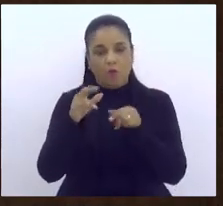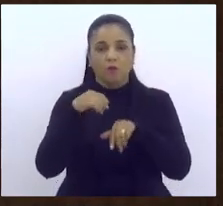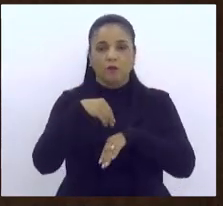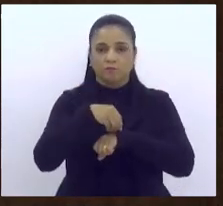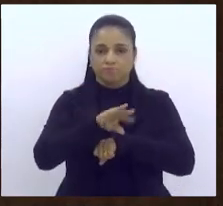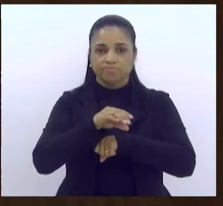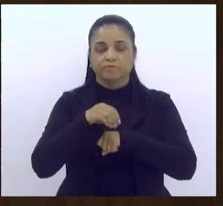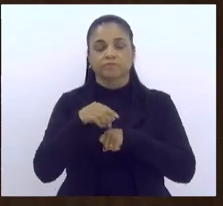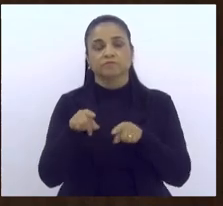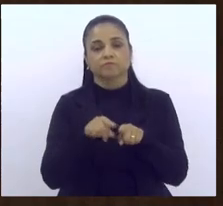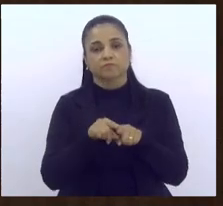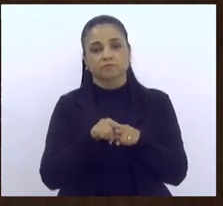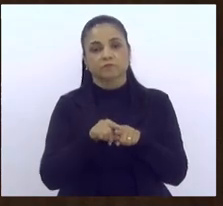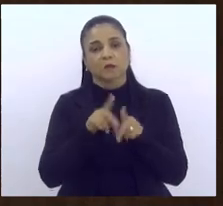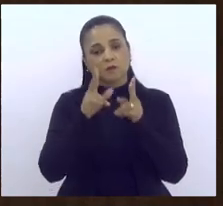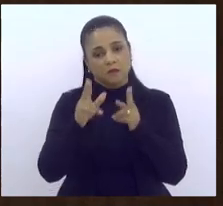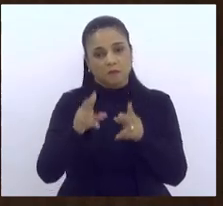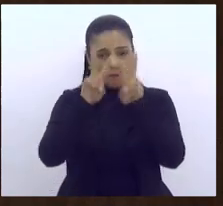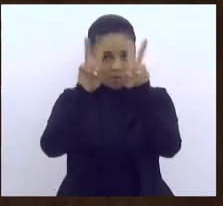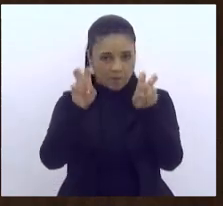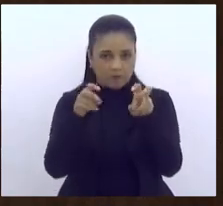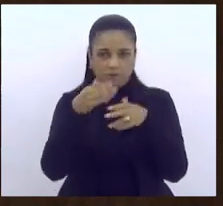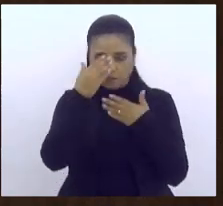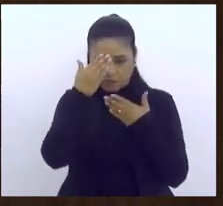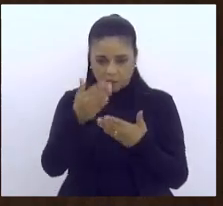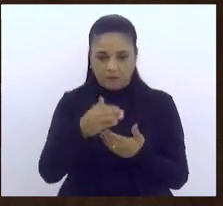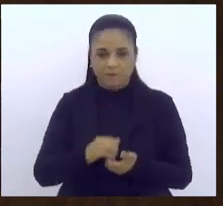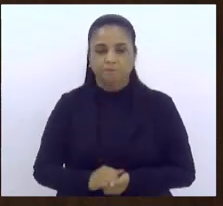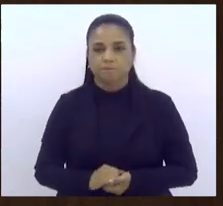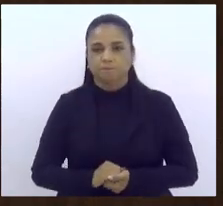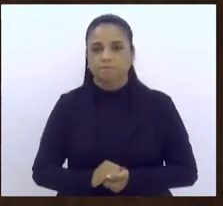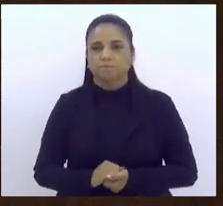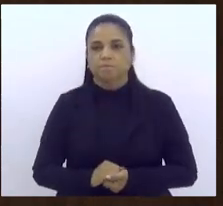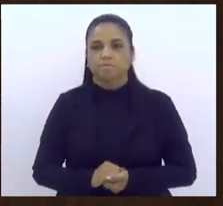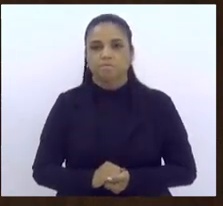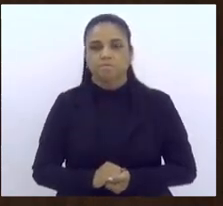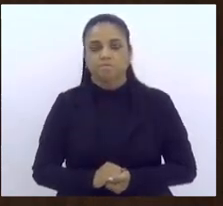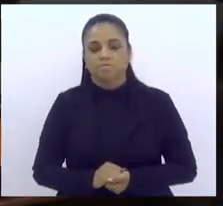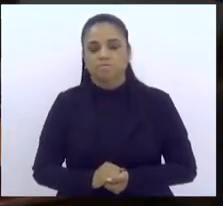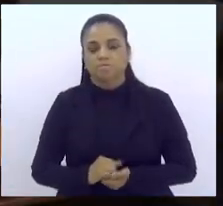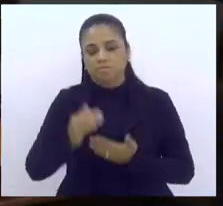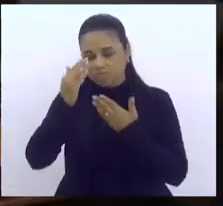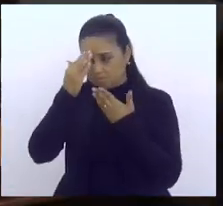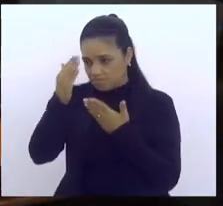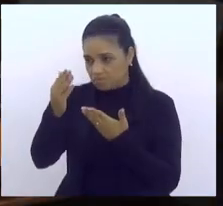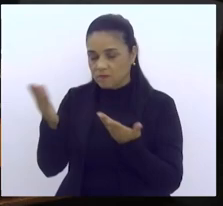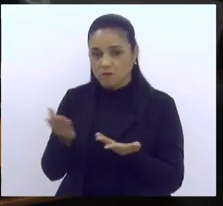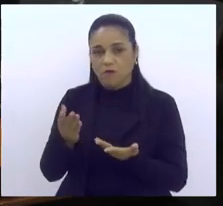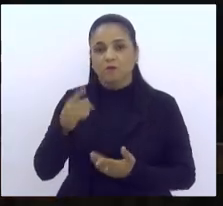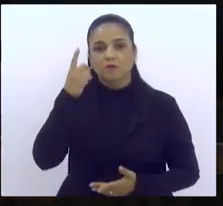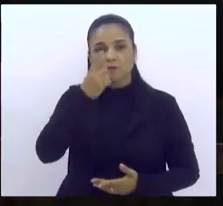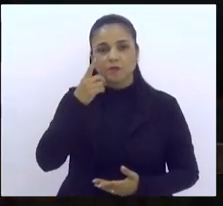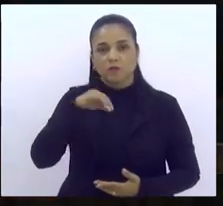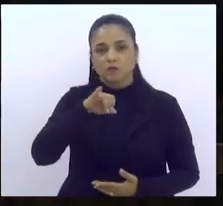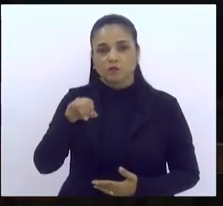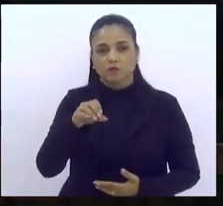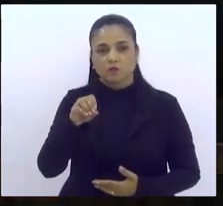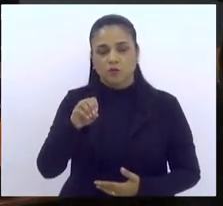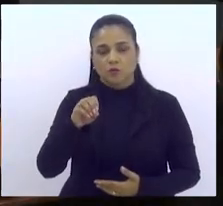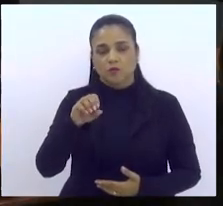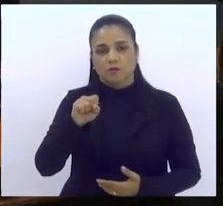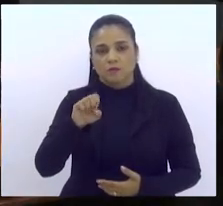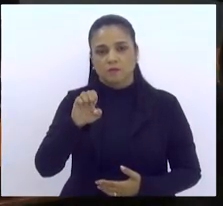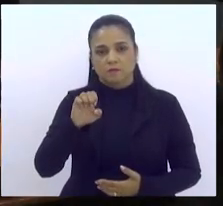legislativa exatamente com o mesmo tema. Obrigada. Muito obrigado, deputada Érica. Deputado professor Josemar.